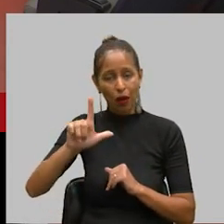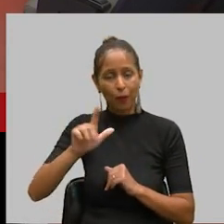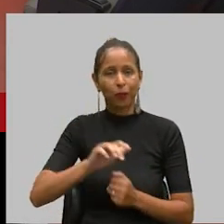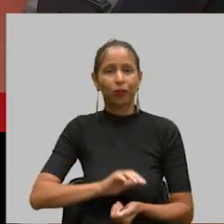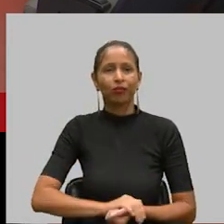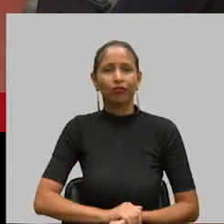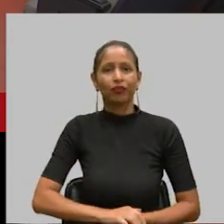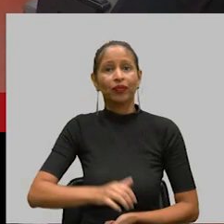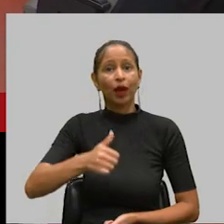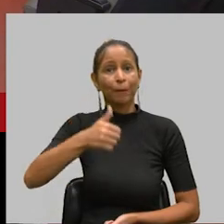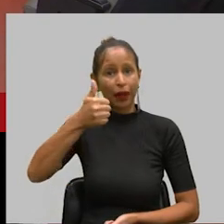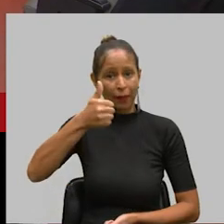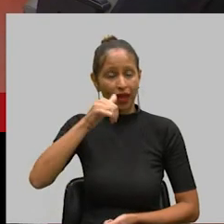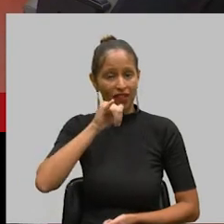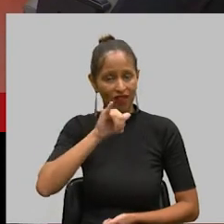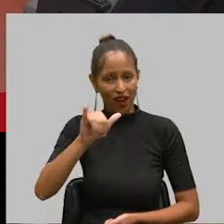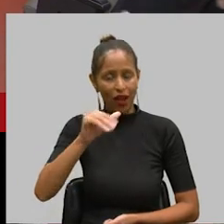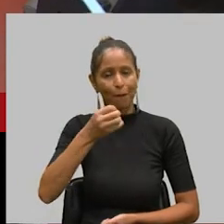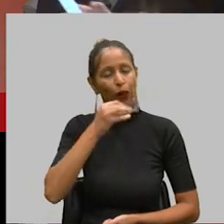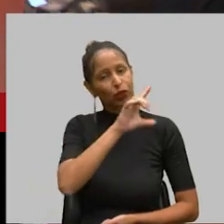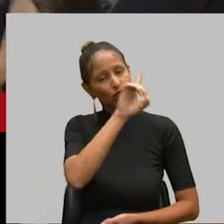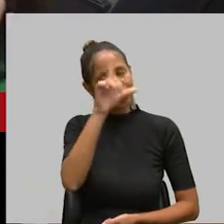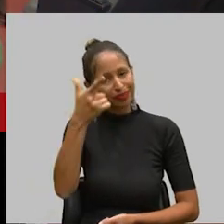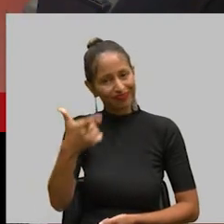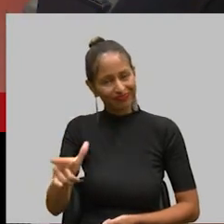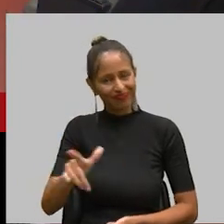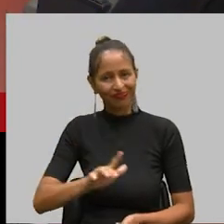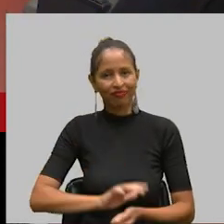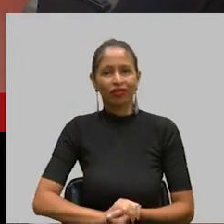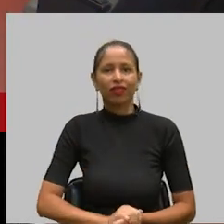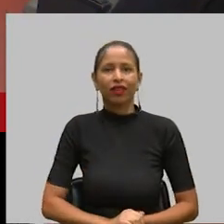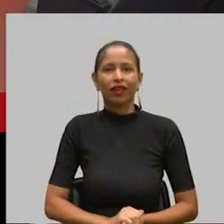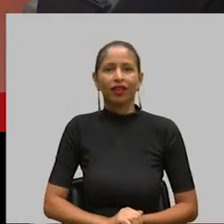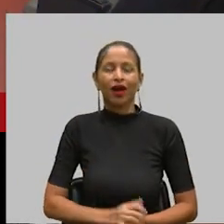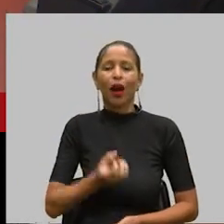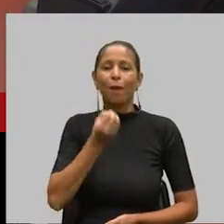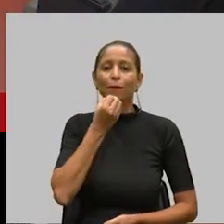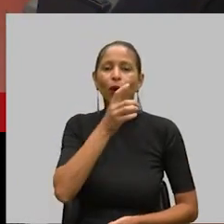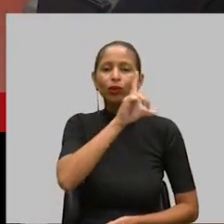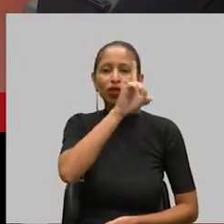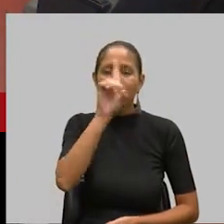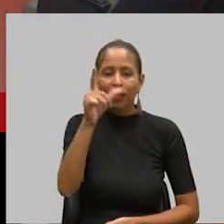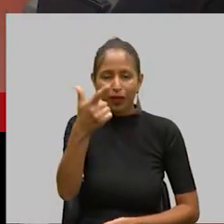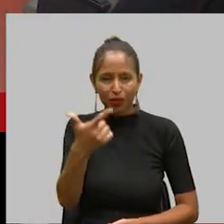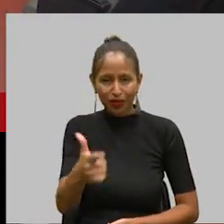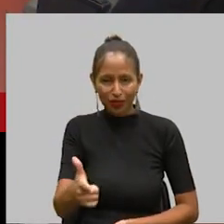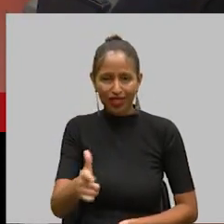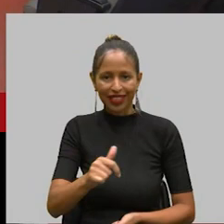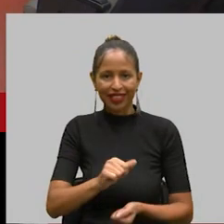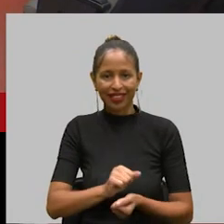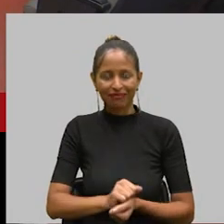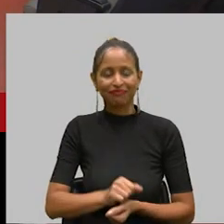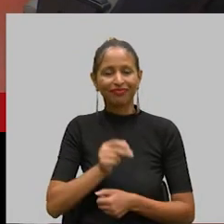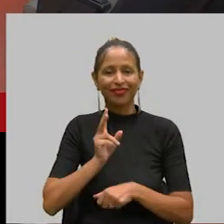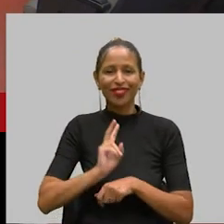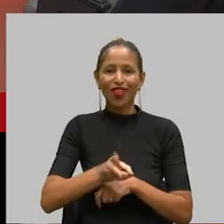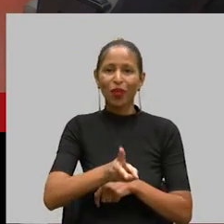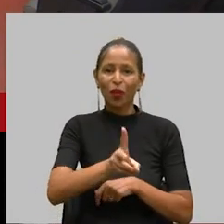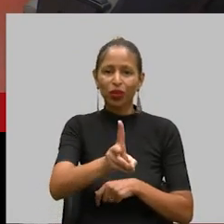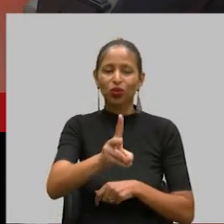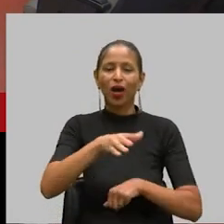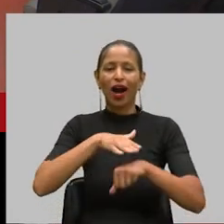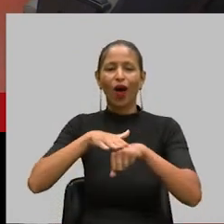primeira primeira fala bom dia mais uma vez Bom dia então bom dia mais uma vez né vamos vamos dar continuidade à